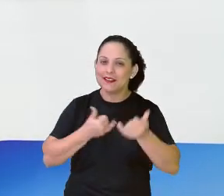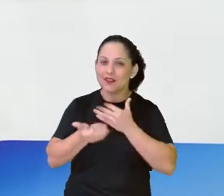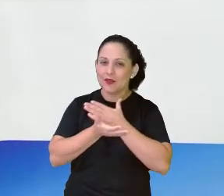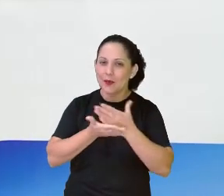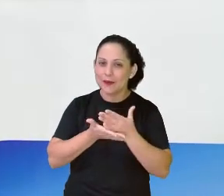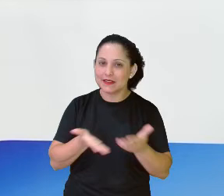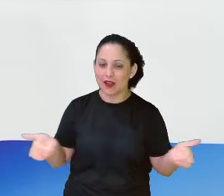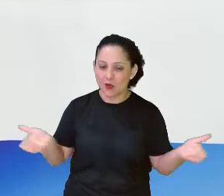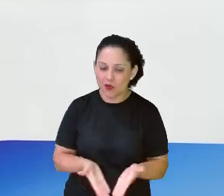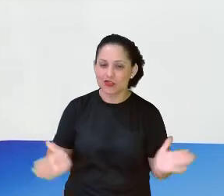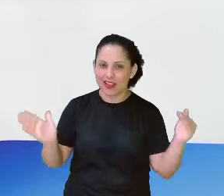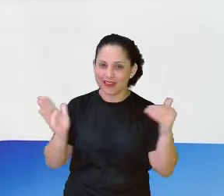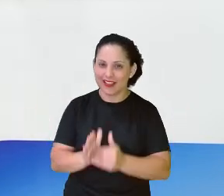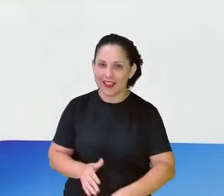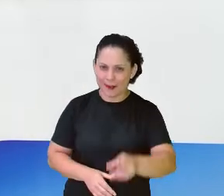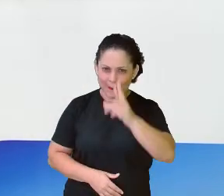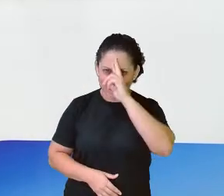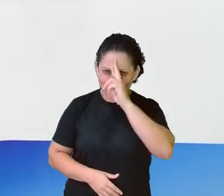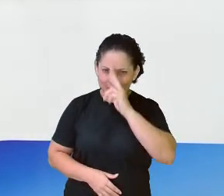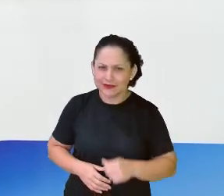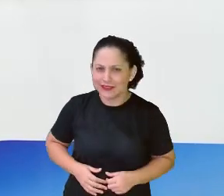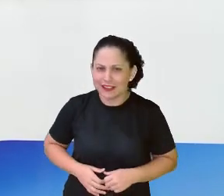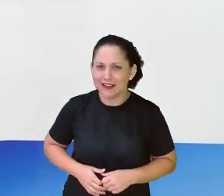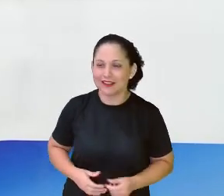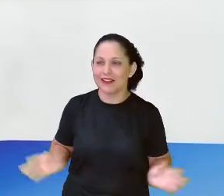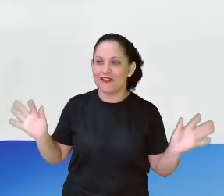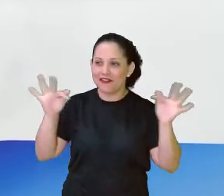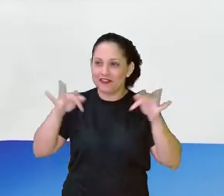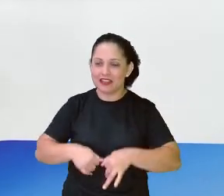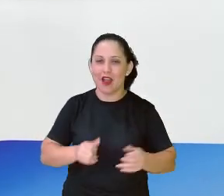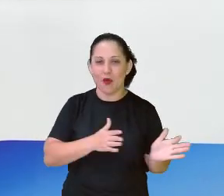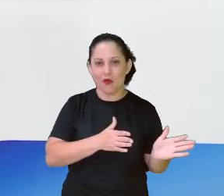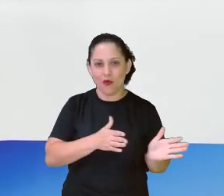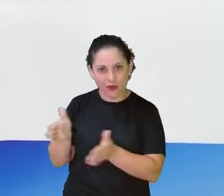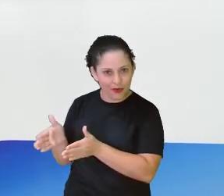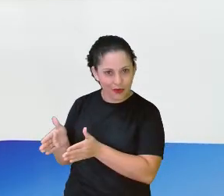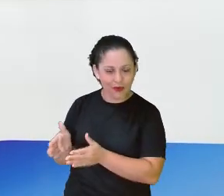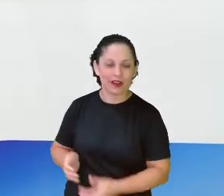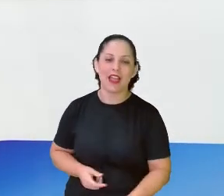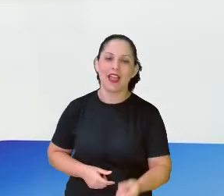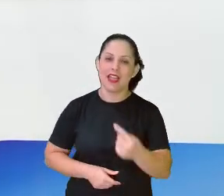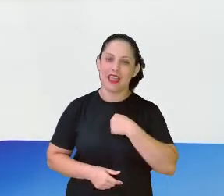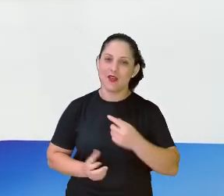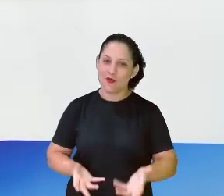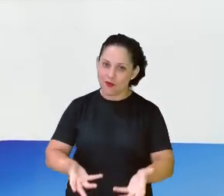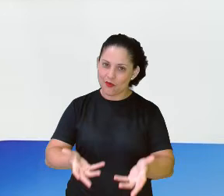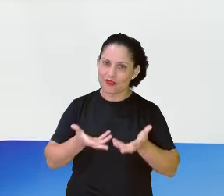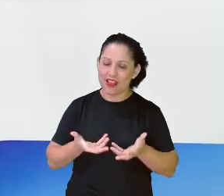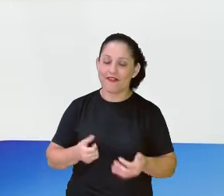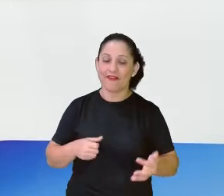até meio-dia, porque a gente está encerrando o semestre. Eu vou entrar de